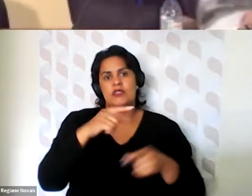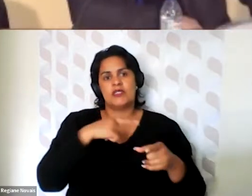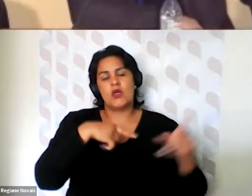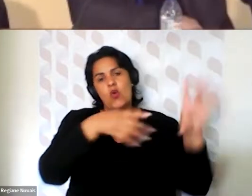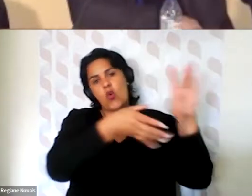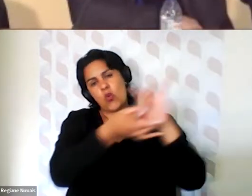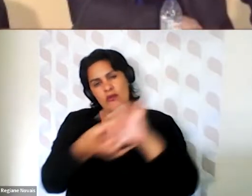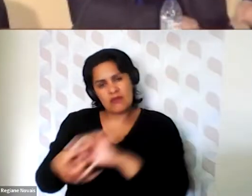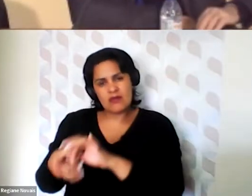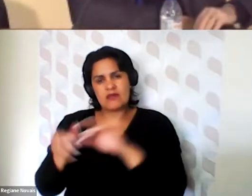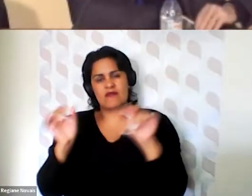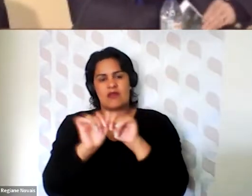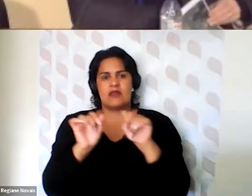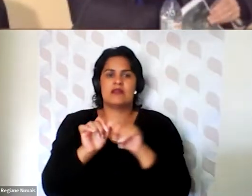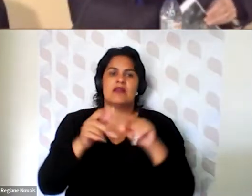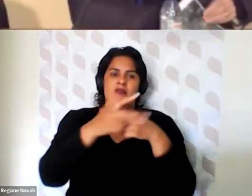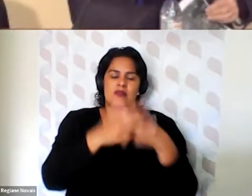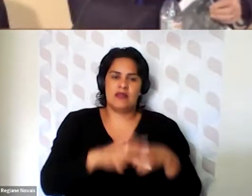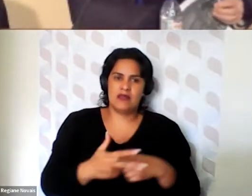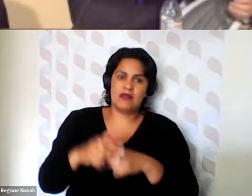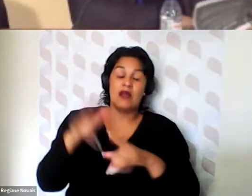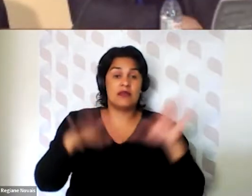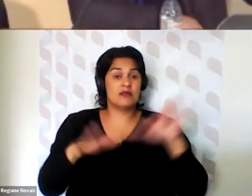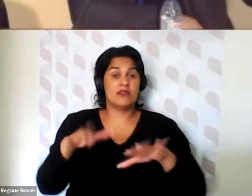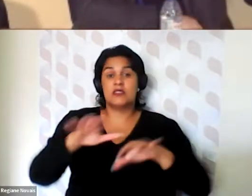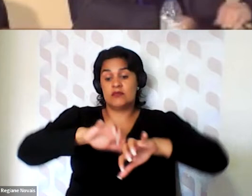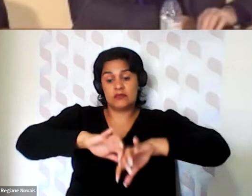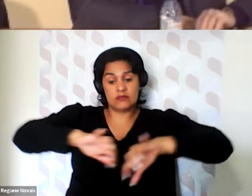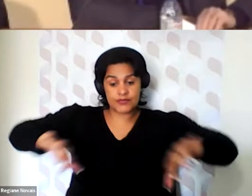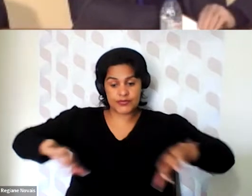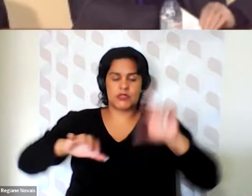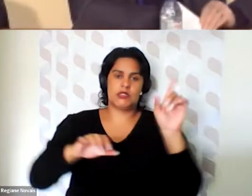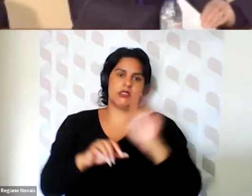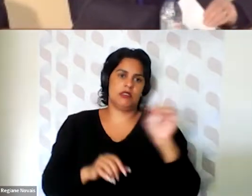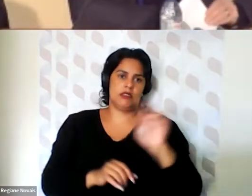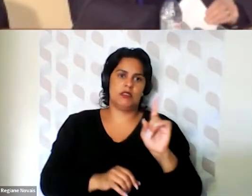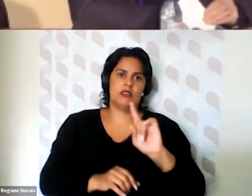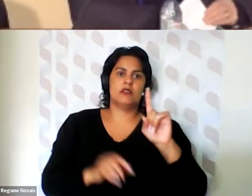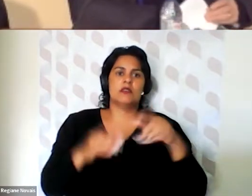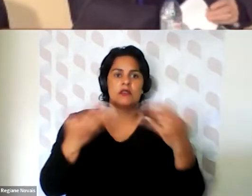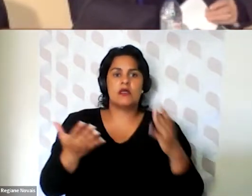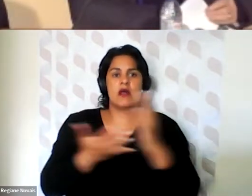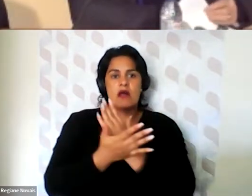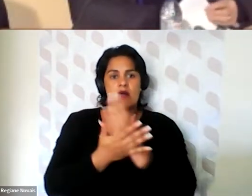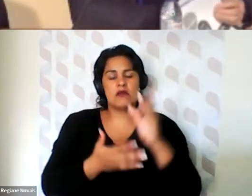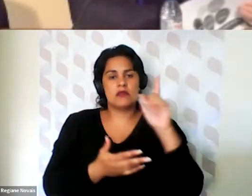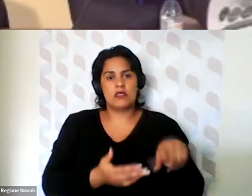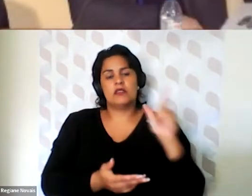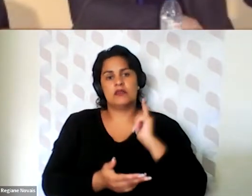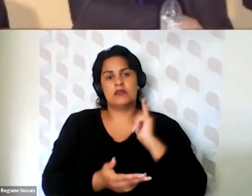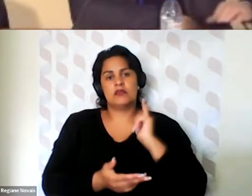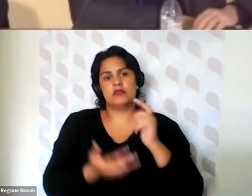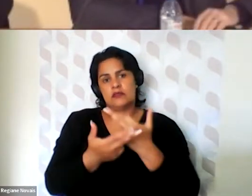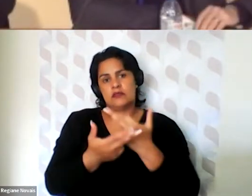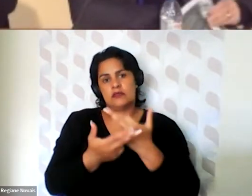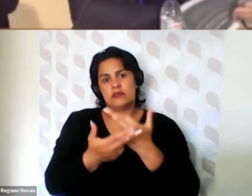fundos de investimento que só investem em países que são da OCDE, então, claro, não é que não tem nenhum impacto nesse sentido, mas eu acho